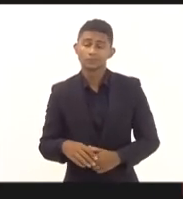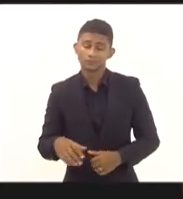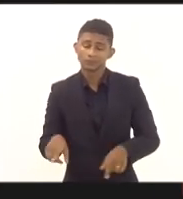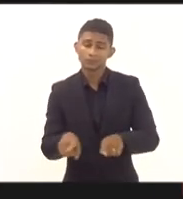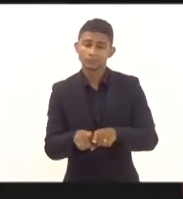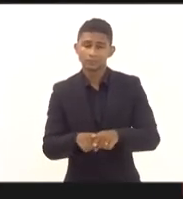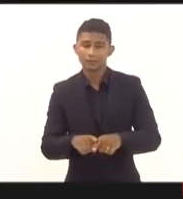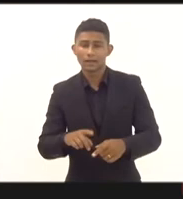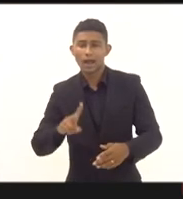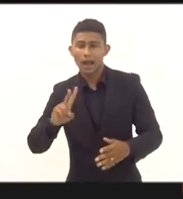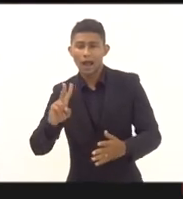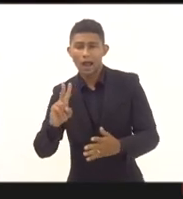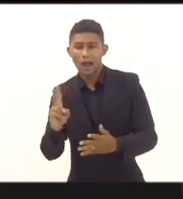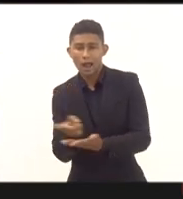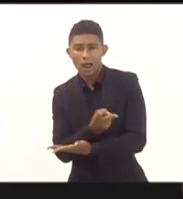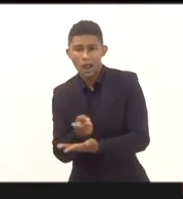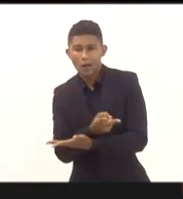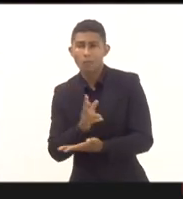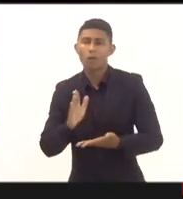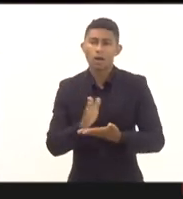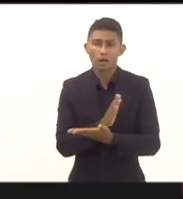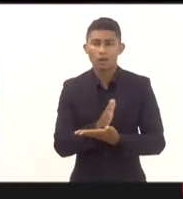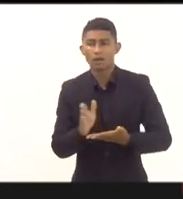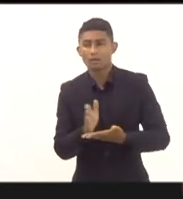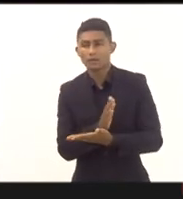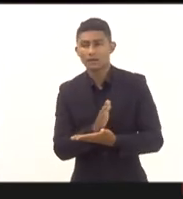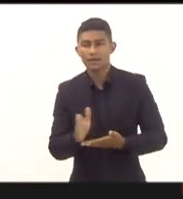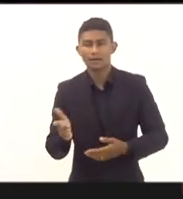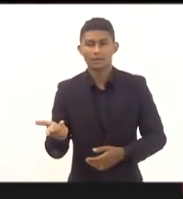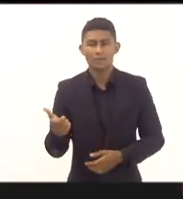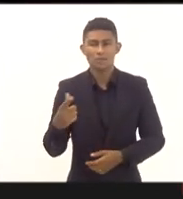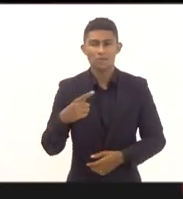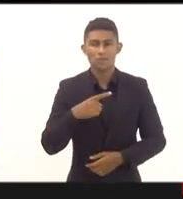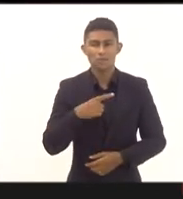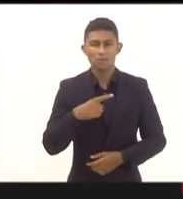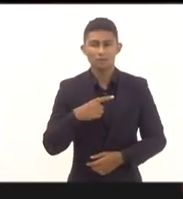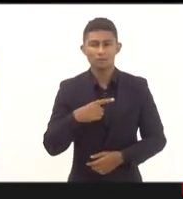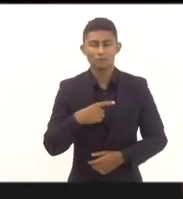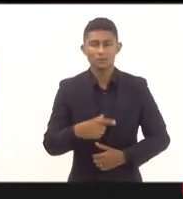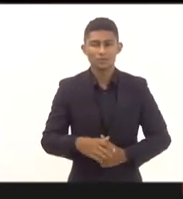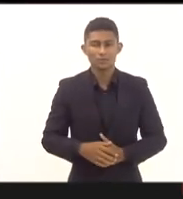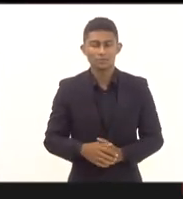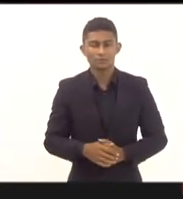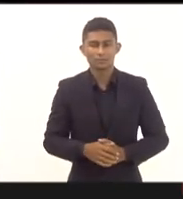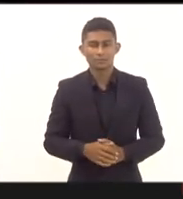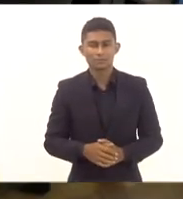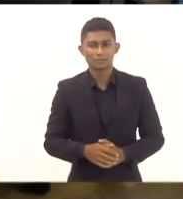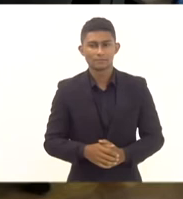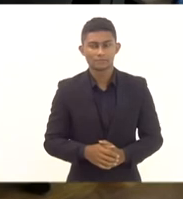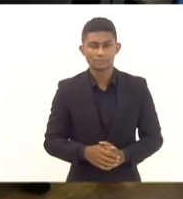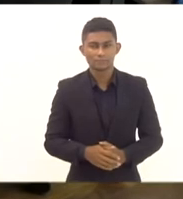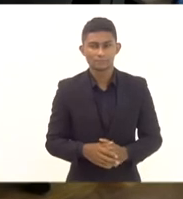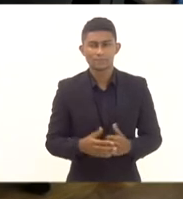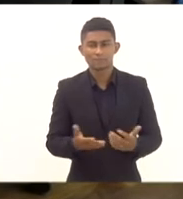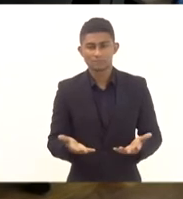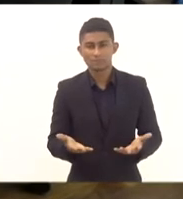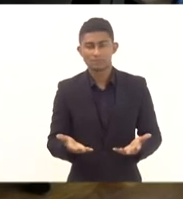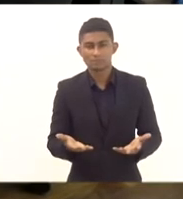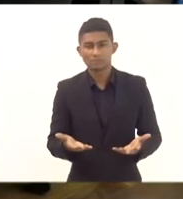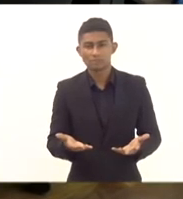o programa nós estamos eu precisava ser ajustado e vá